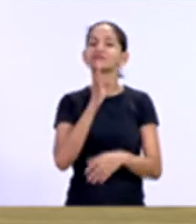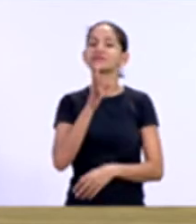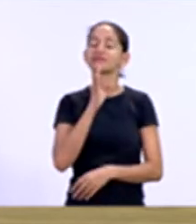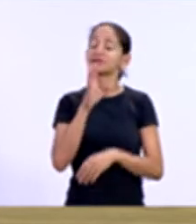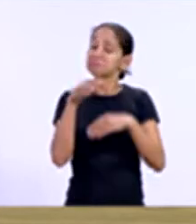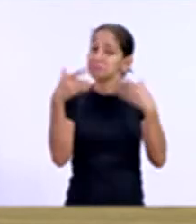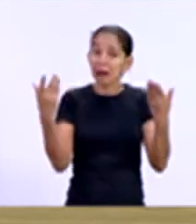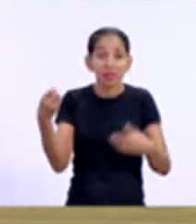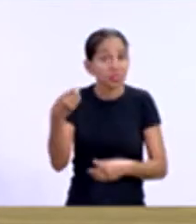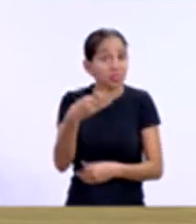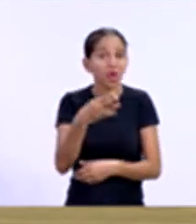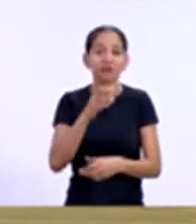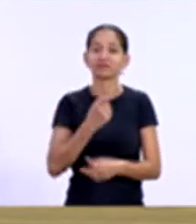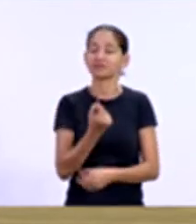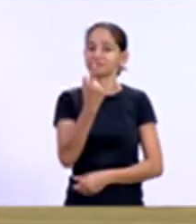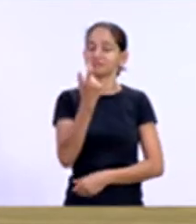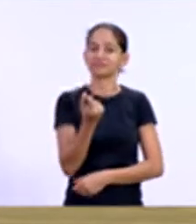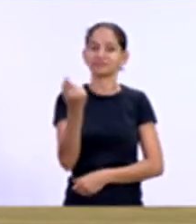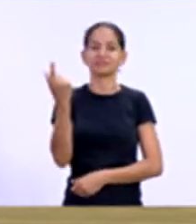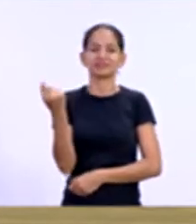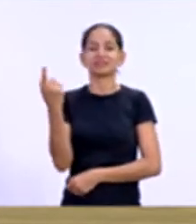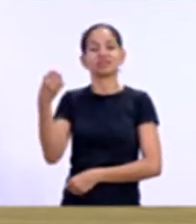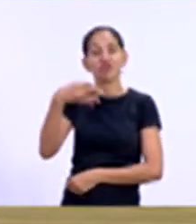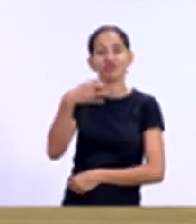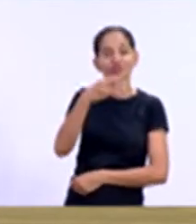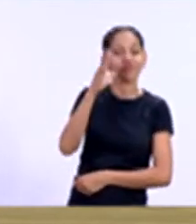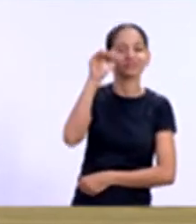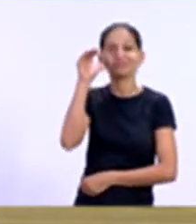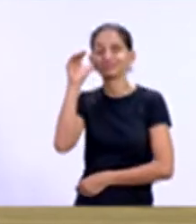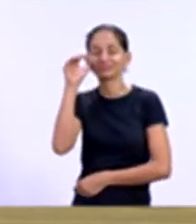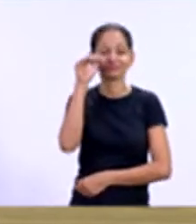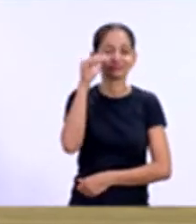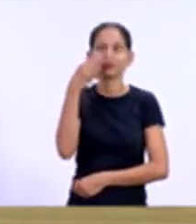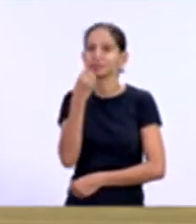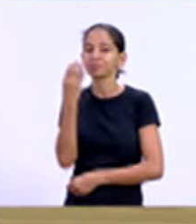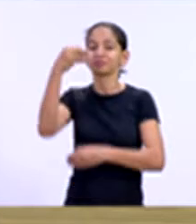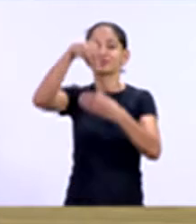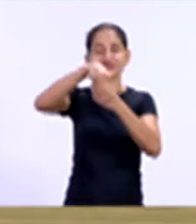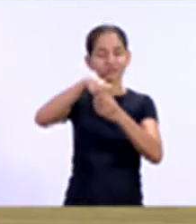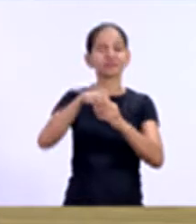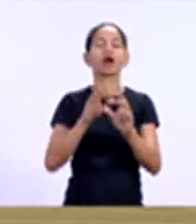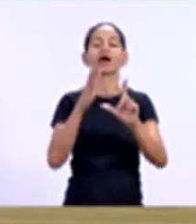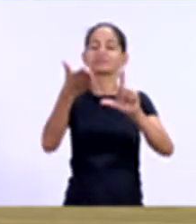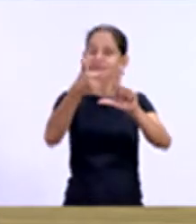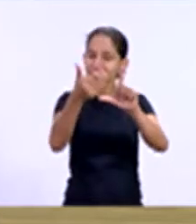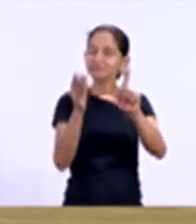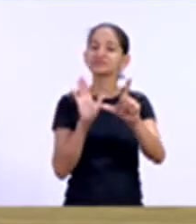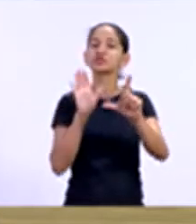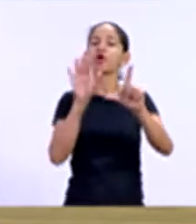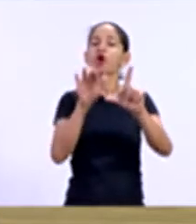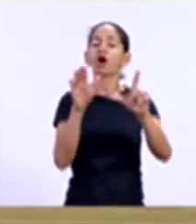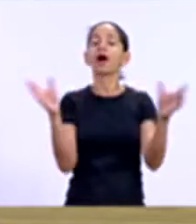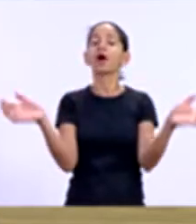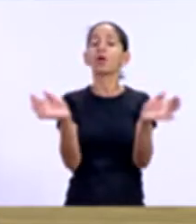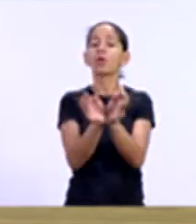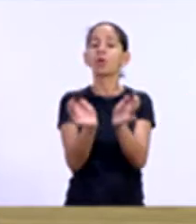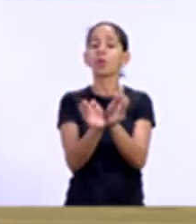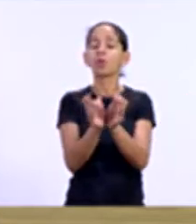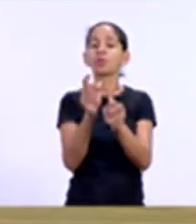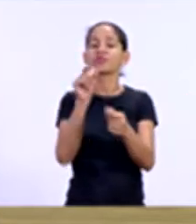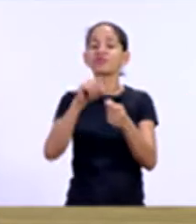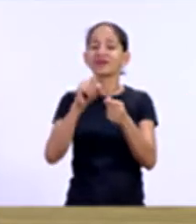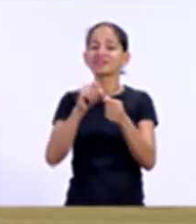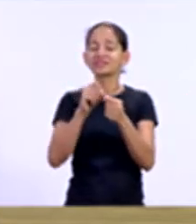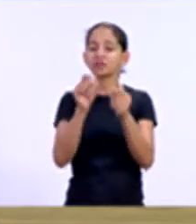ferramenta, mas a cada semestre a gente descobre alguma coisa nova que a gente pode trabalhar dentro do ambiente virtual. Né? Grupos, a gente já consegue fazer isso no